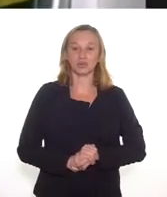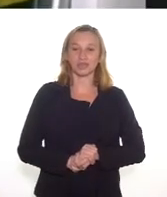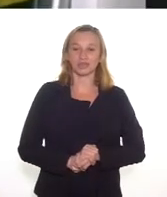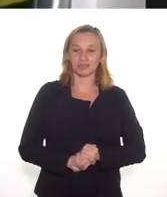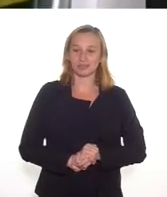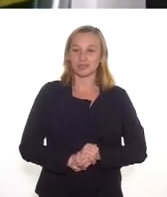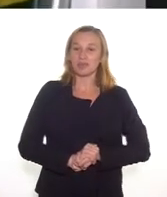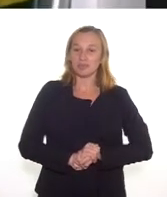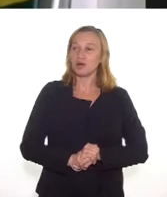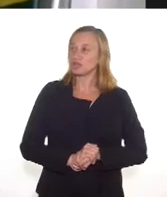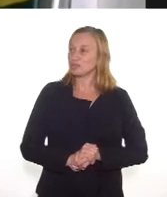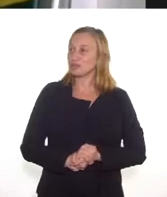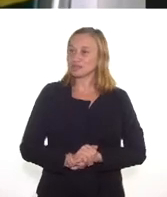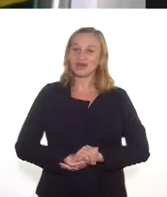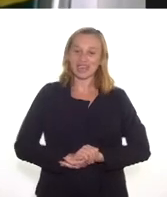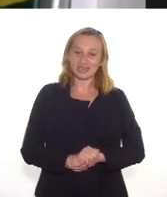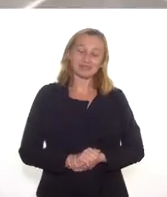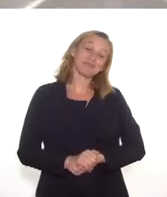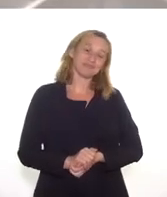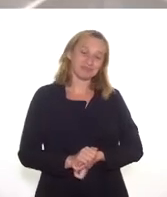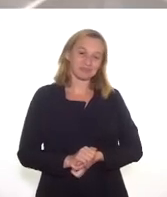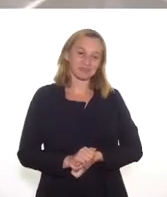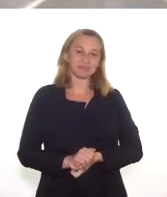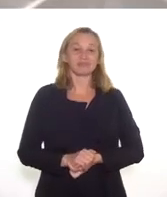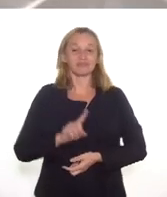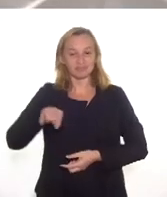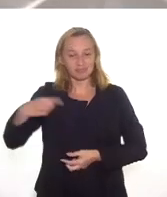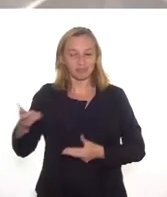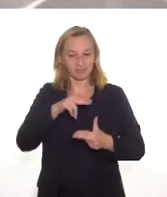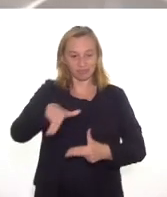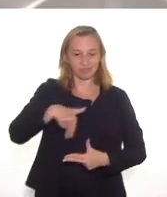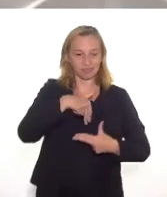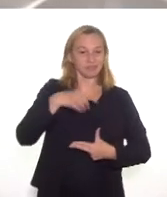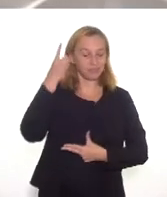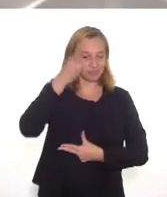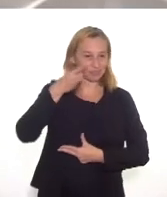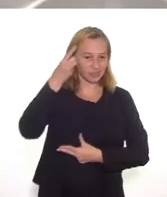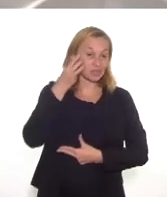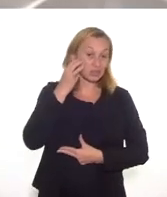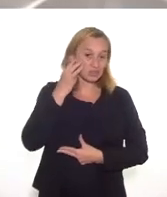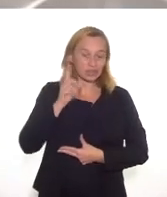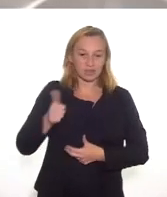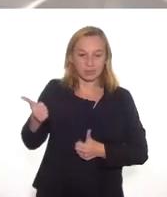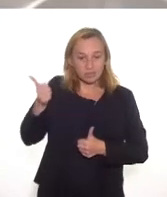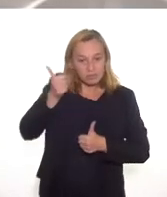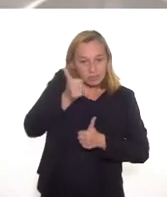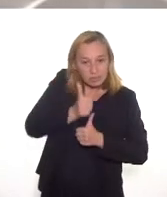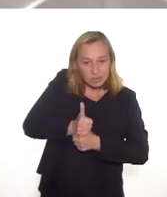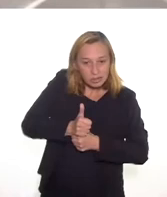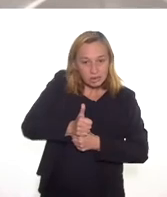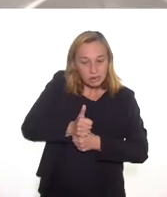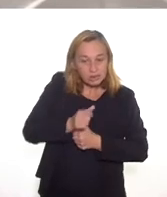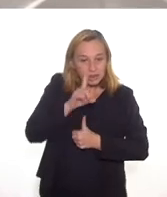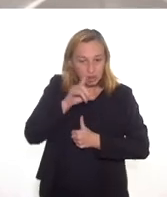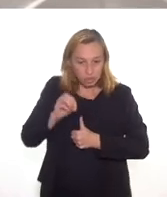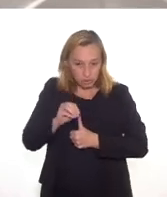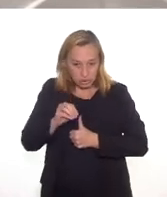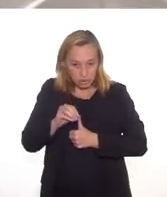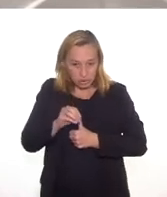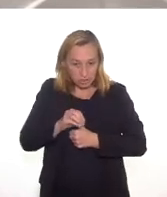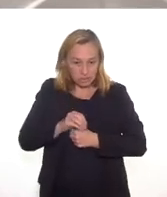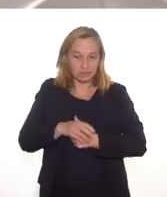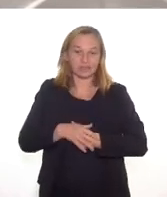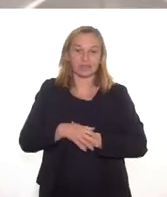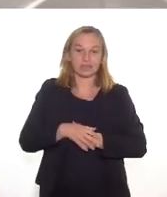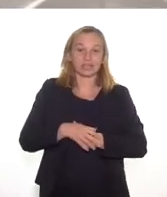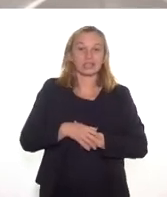Obrigada, deputado Rodrigo Amorim. O próximo orador inscrito é o deputado Valder, que eu estou passando a presidência para o deputado Dionísio